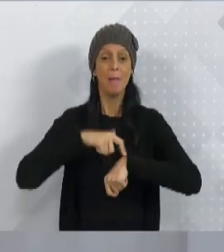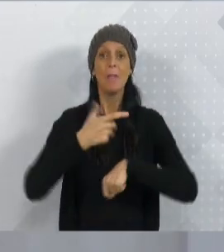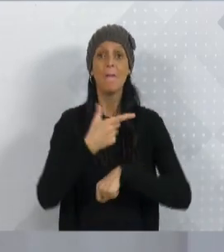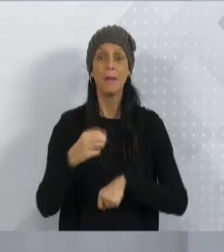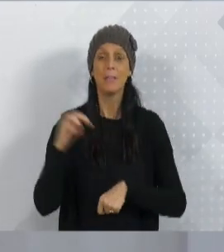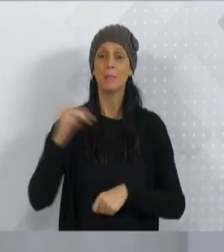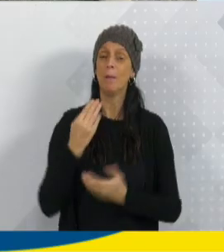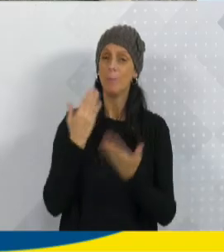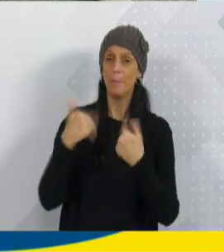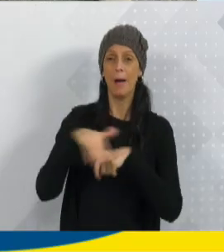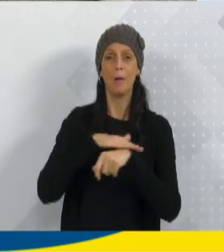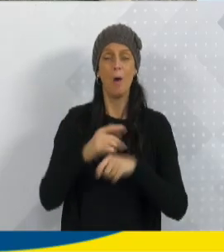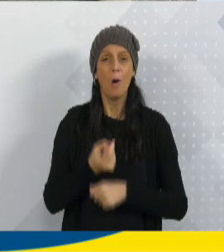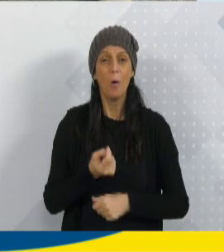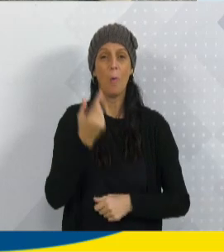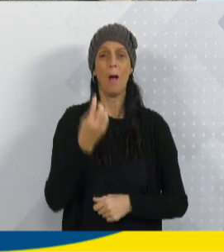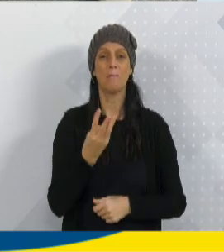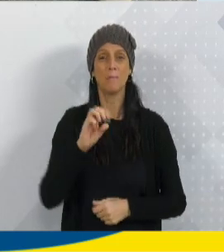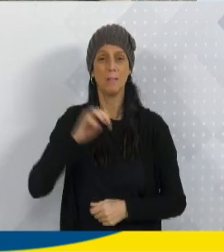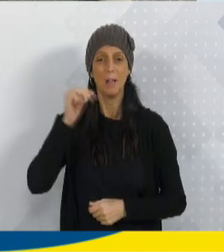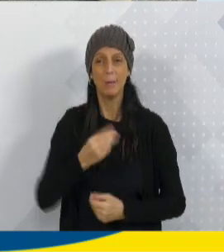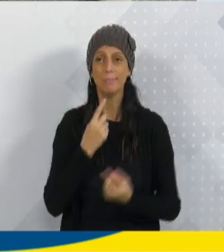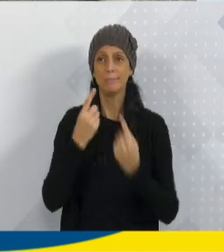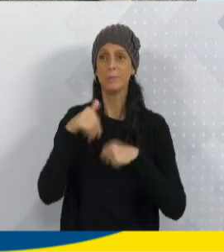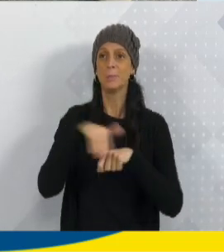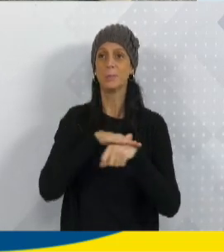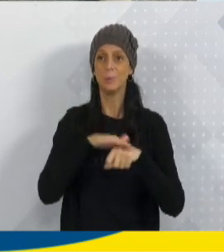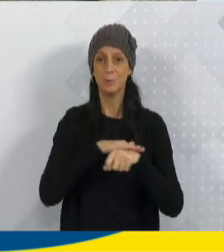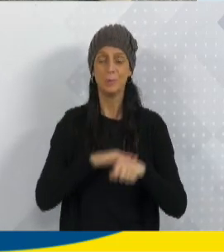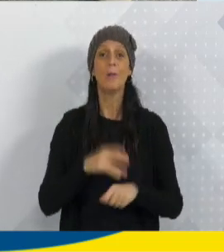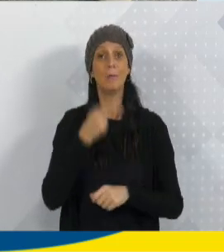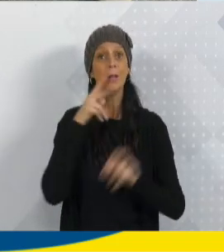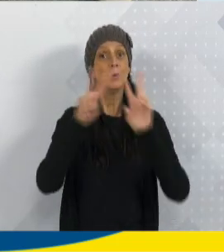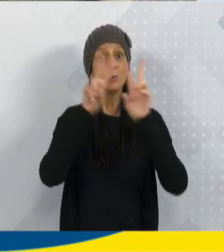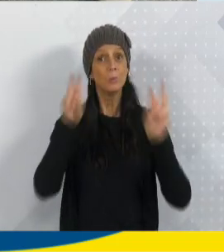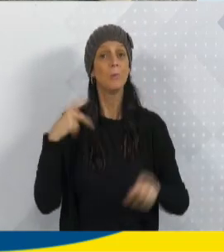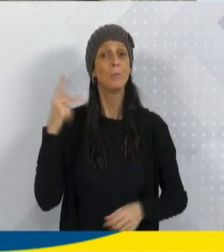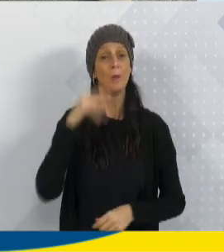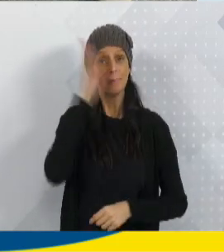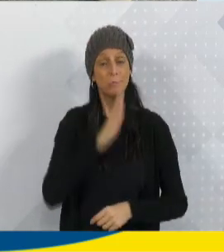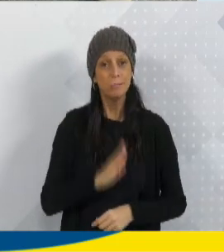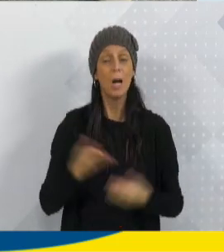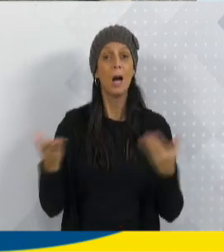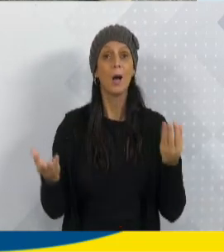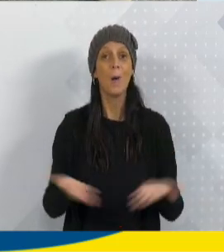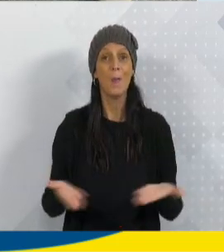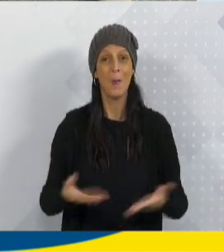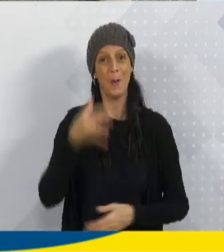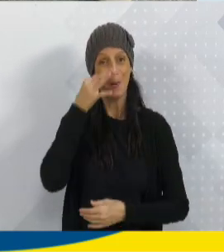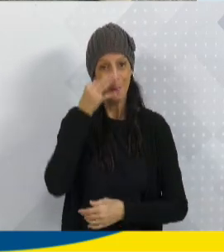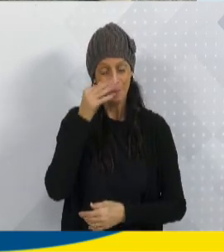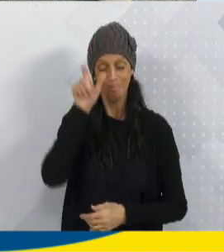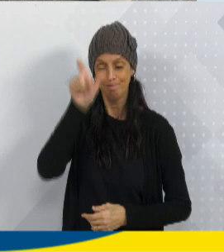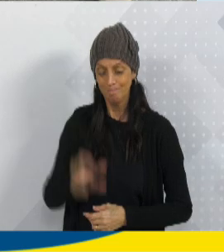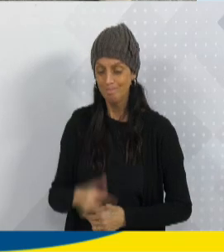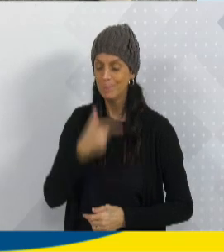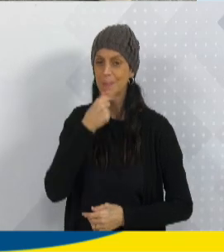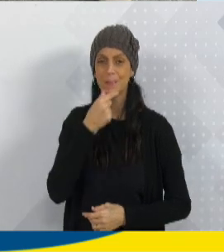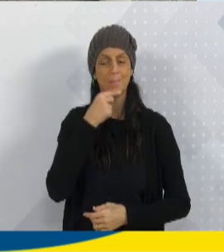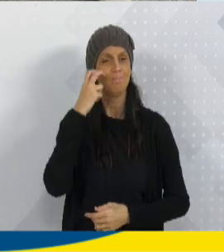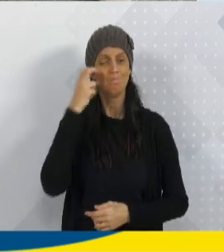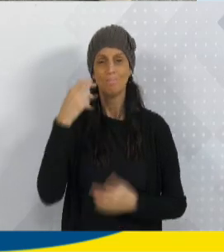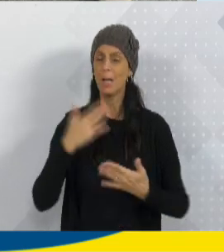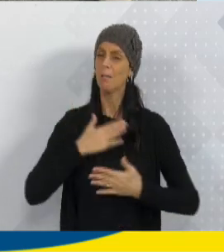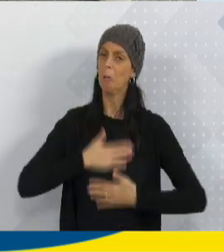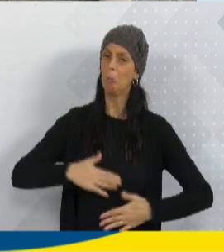quase meia hora onde podemos falar um pouquinho sobre a política nacional e o cenário atual um homem com sóbrio com